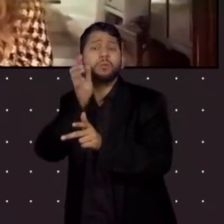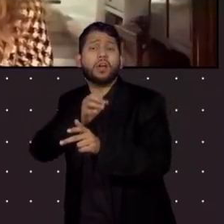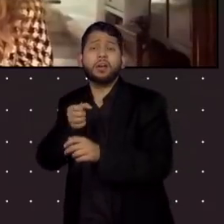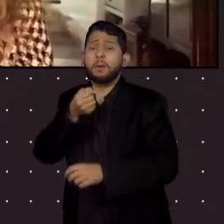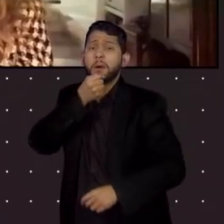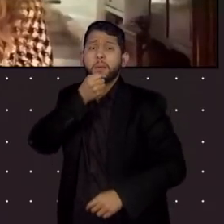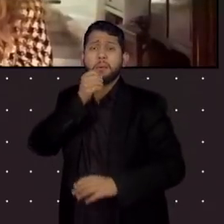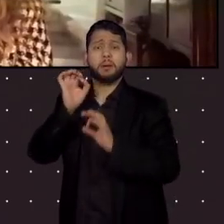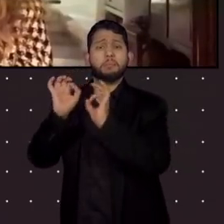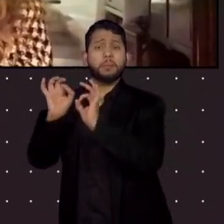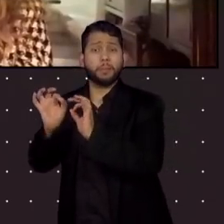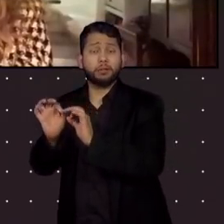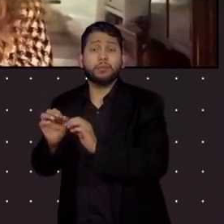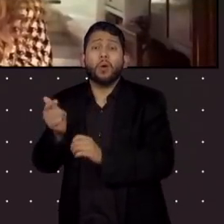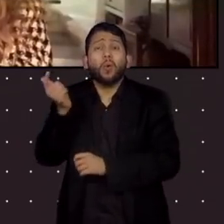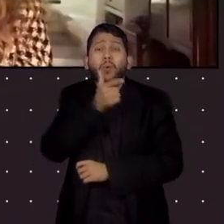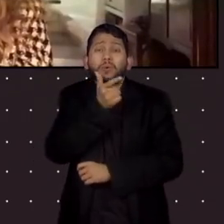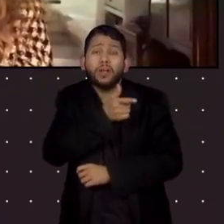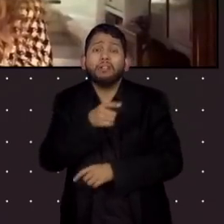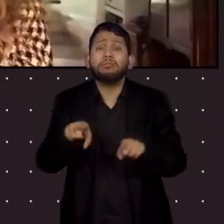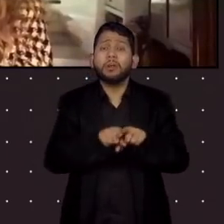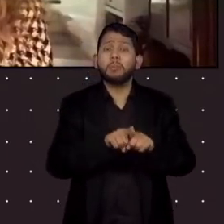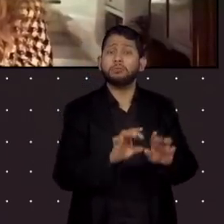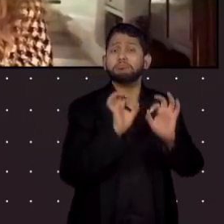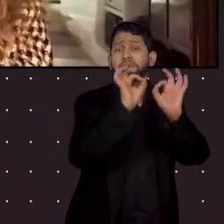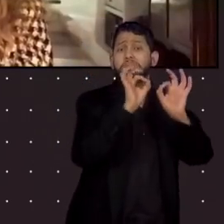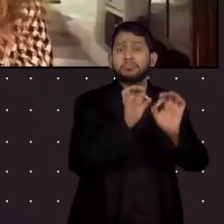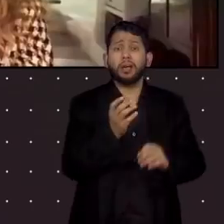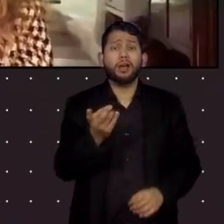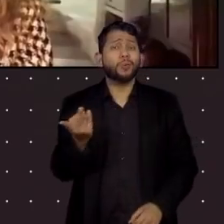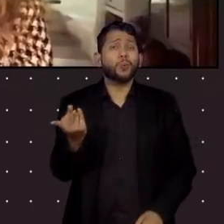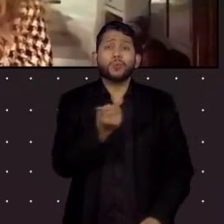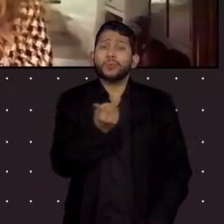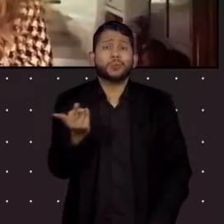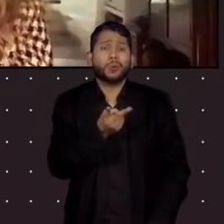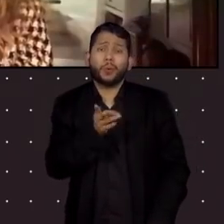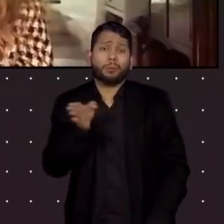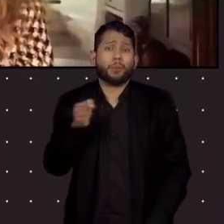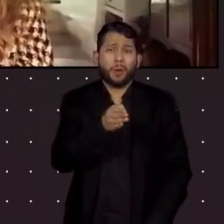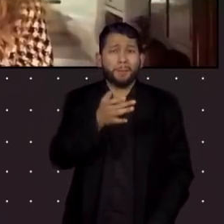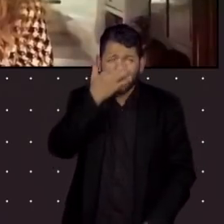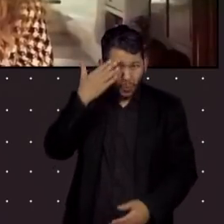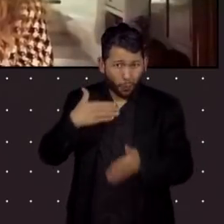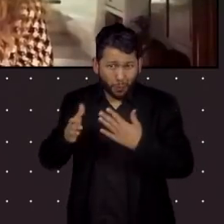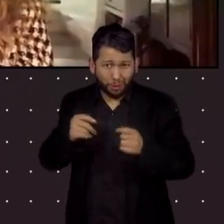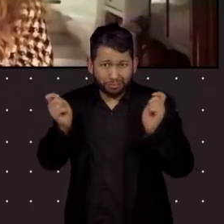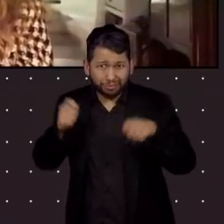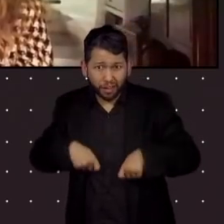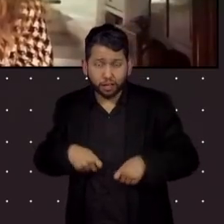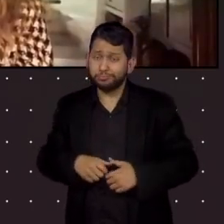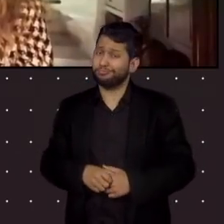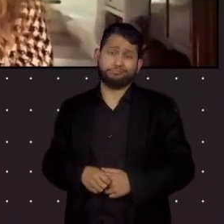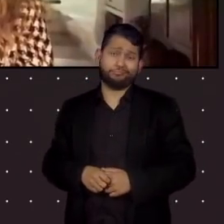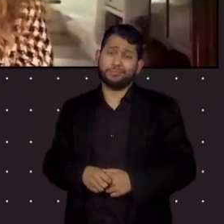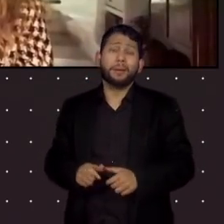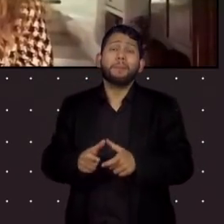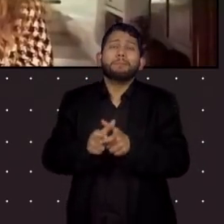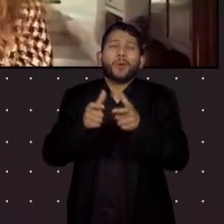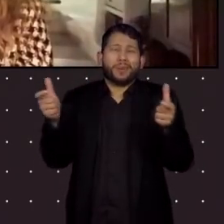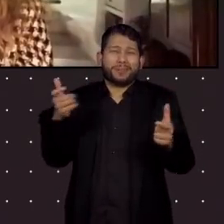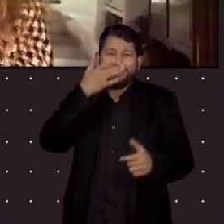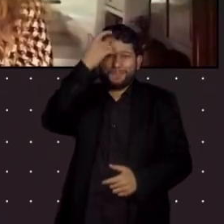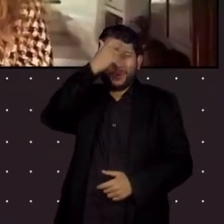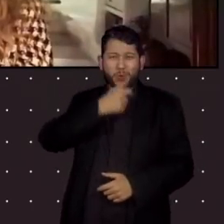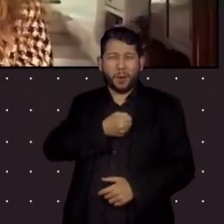ser popular e ser sofisticada ao mesmo tempo. Isso é uma característica que poucos artistas têm. Poucos artistas conseguem, porque as